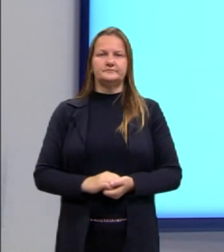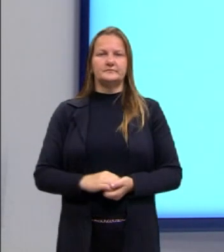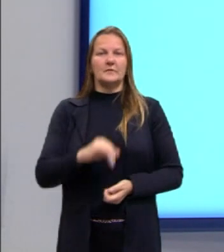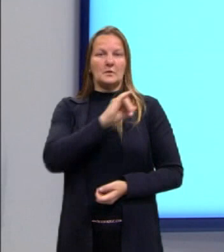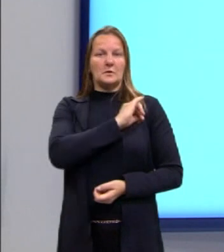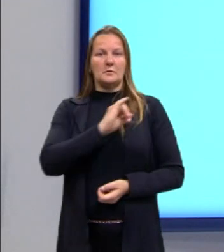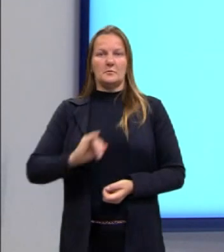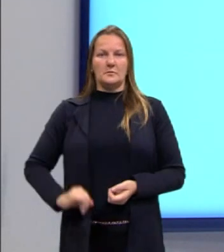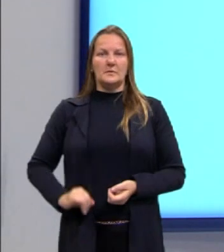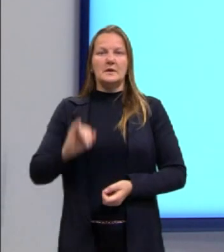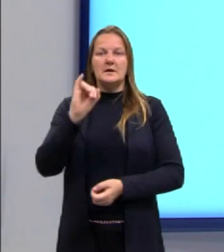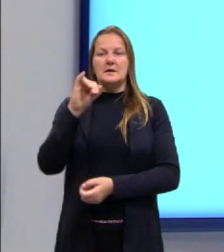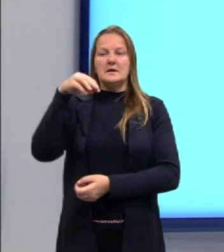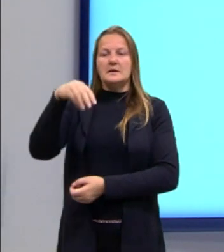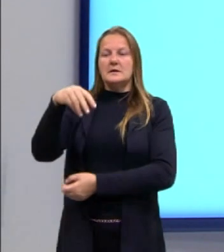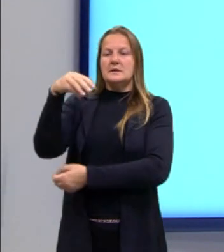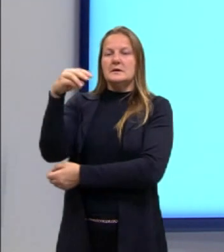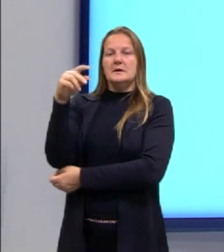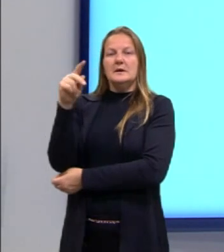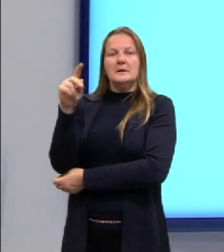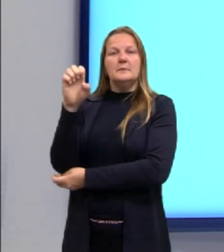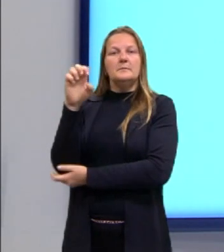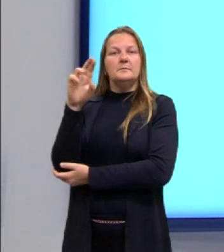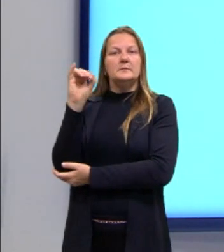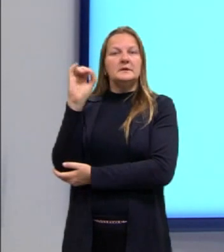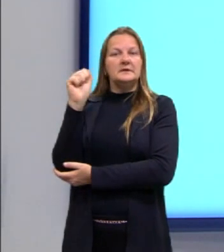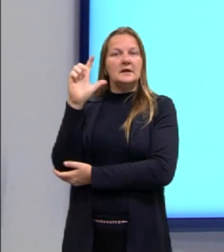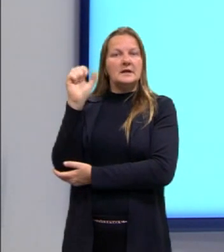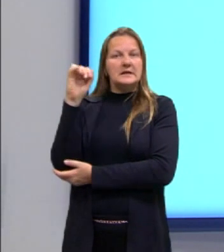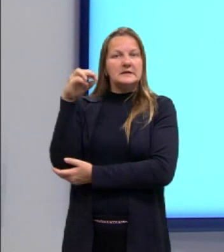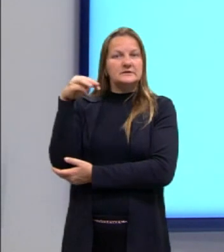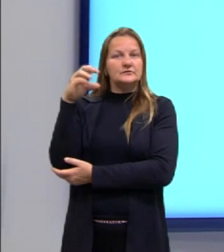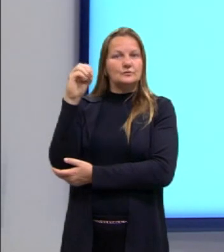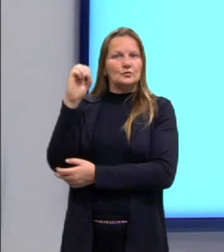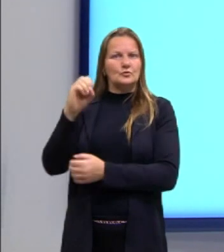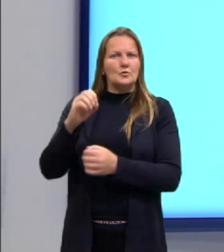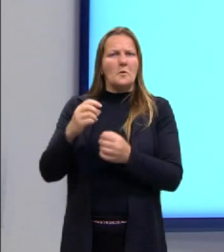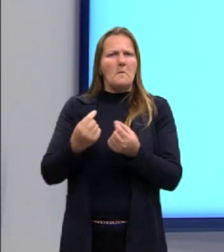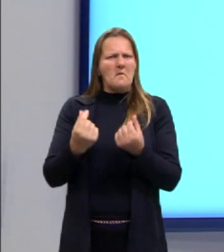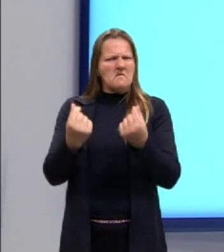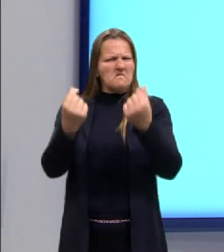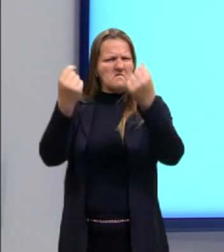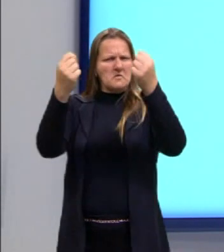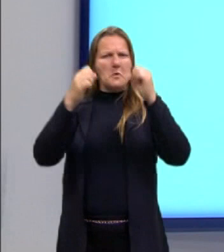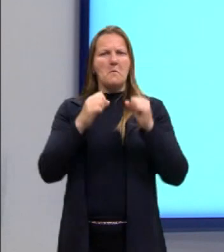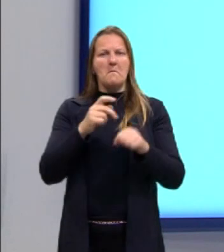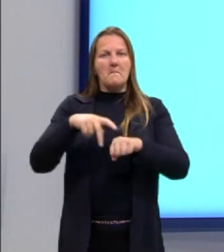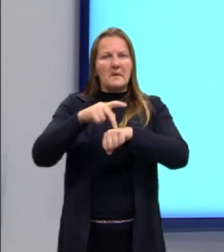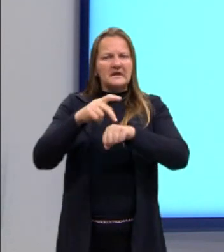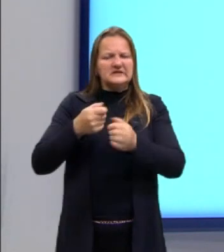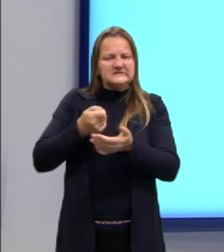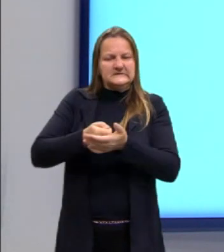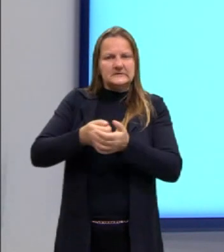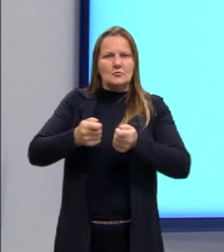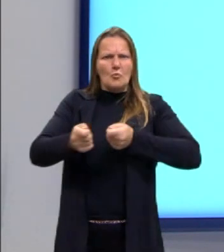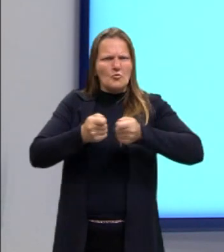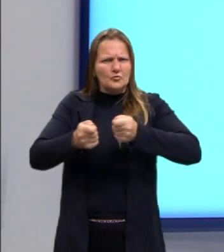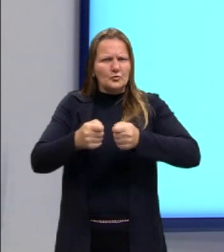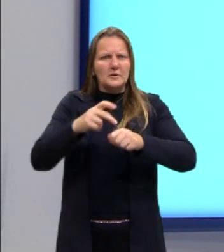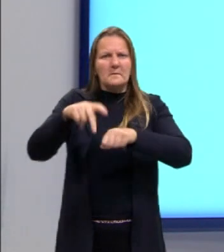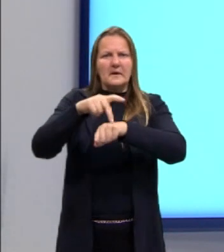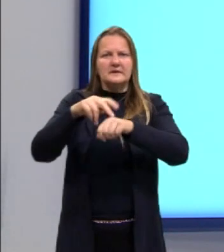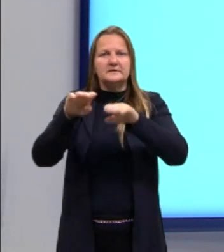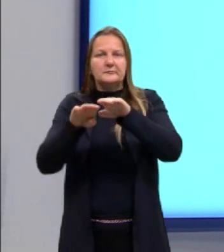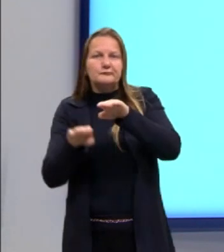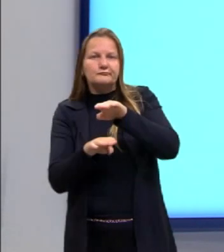imperialismo Então dessa ação dos países ricos né das potências de dominarem outros países e se tem